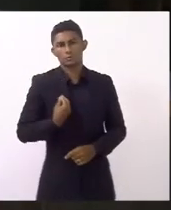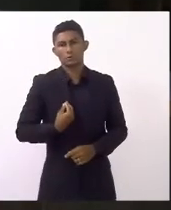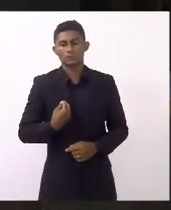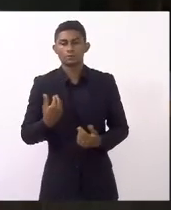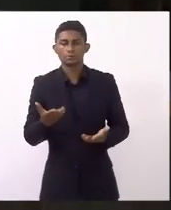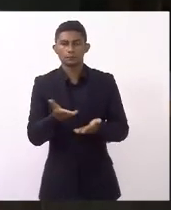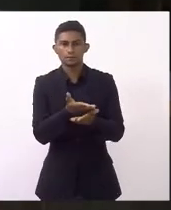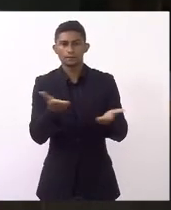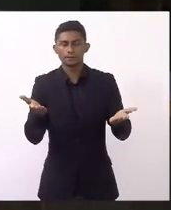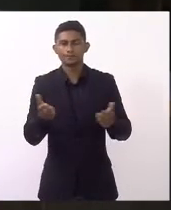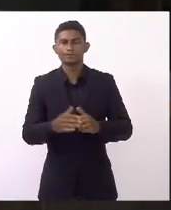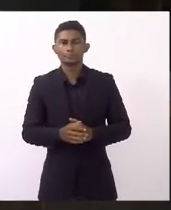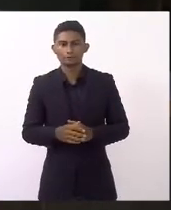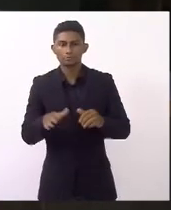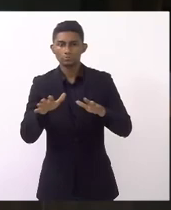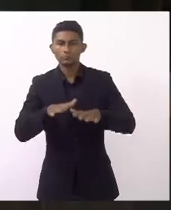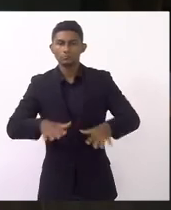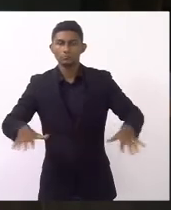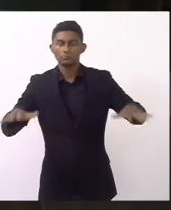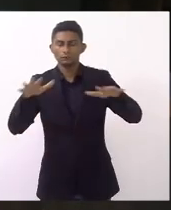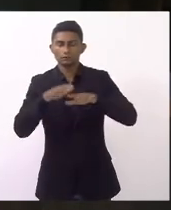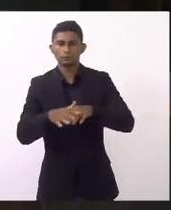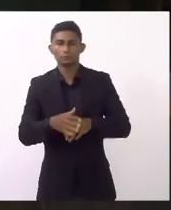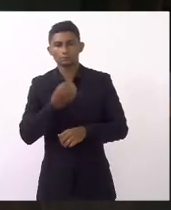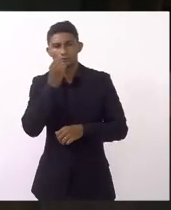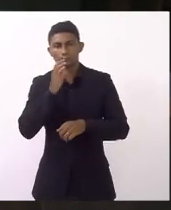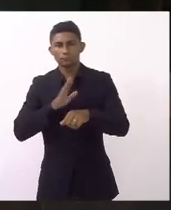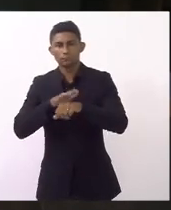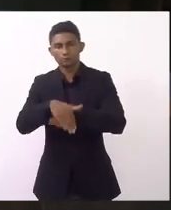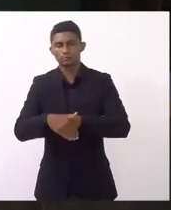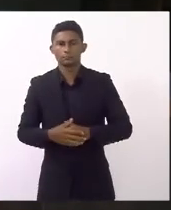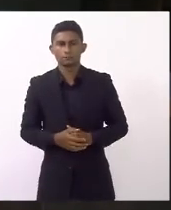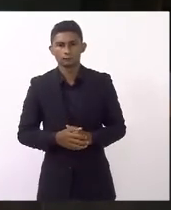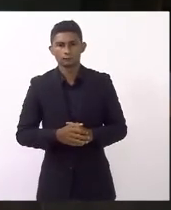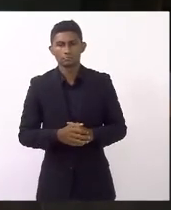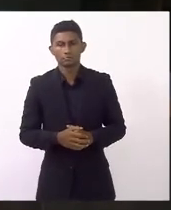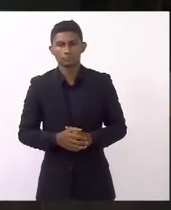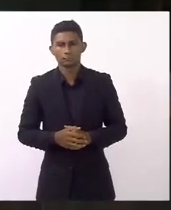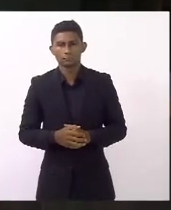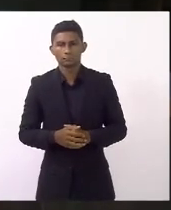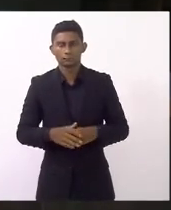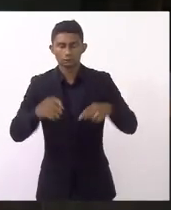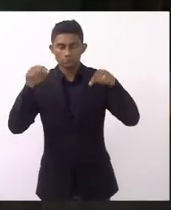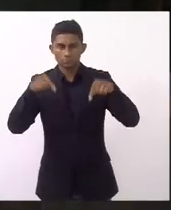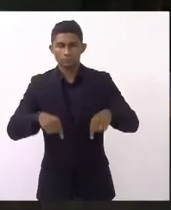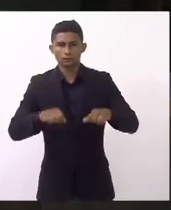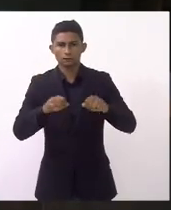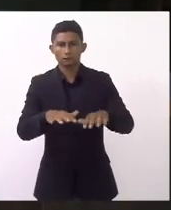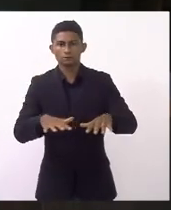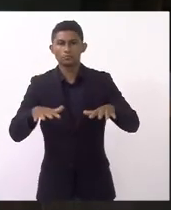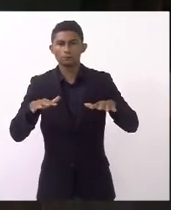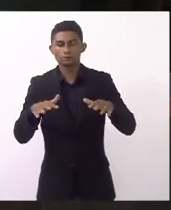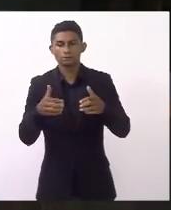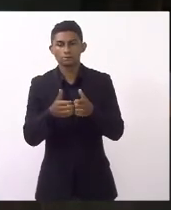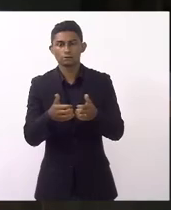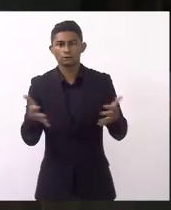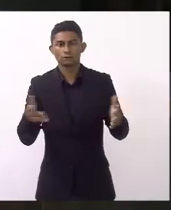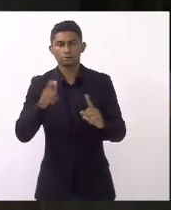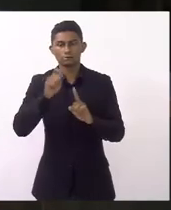tem o todos todas e todos uma boa noite a solenidade de abertura